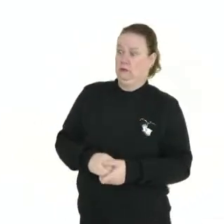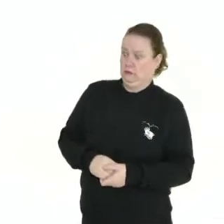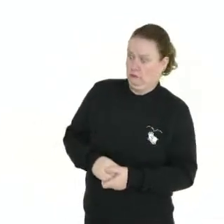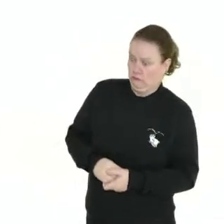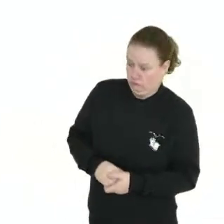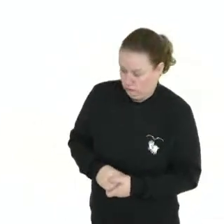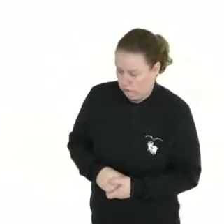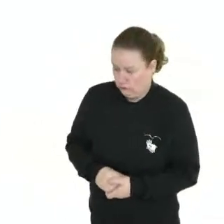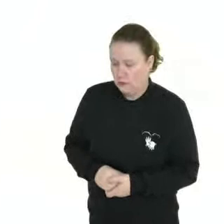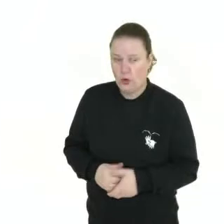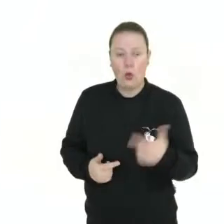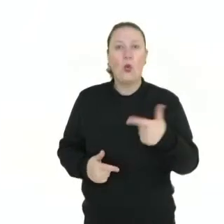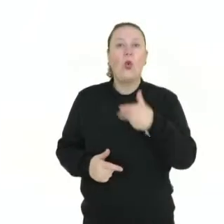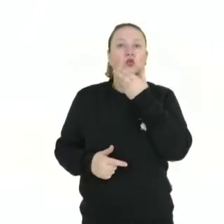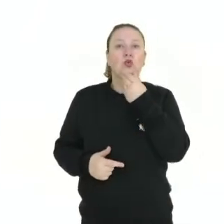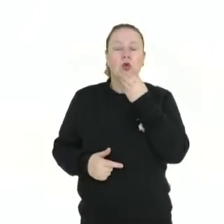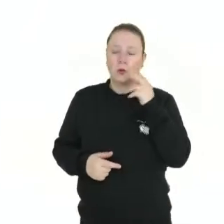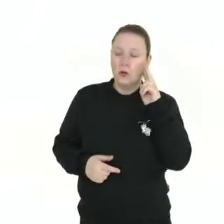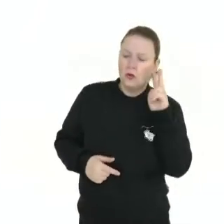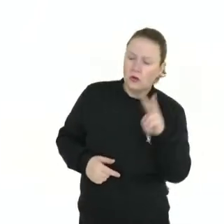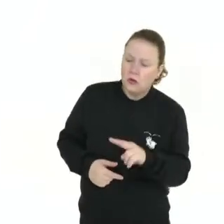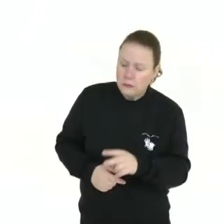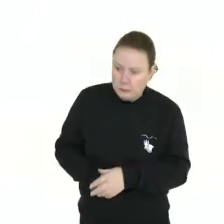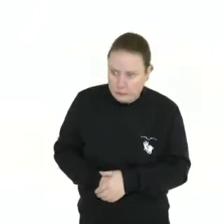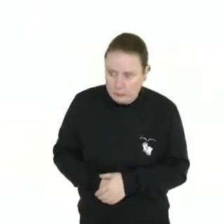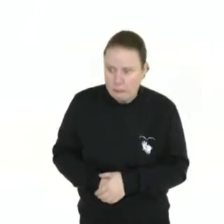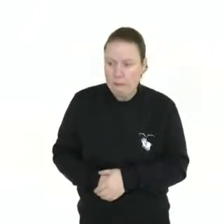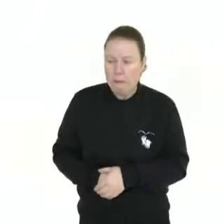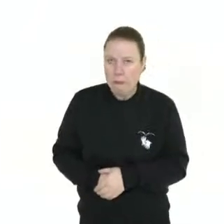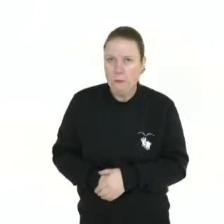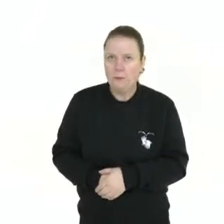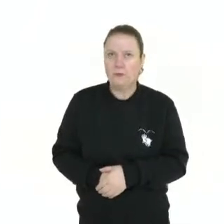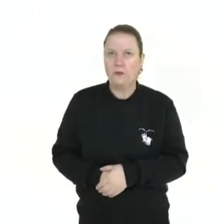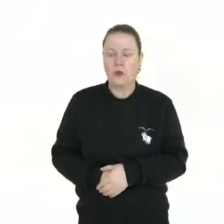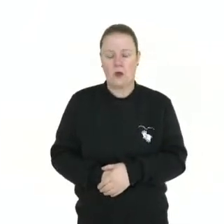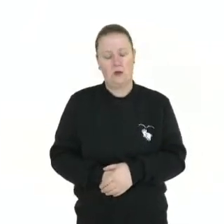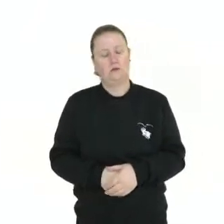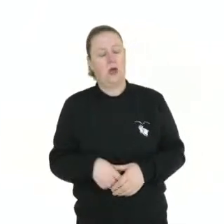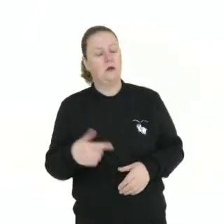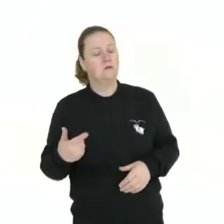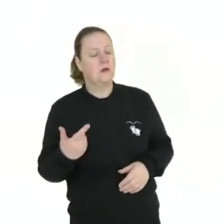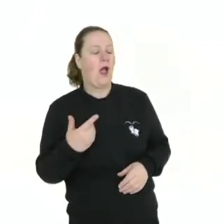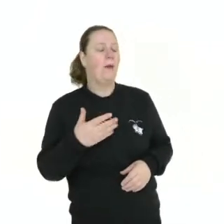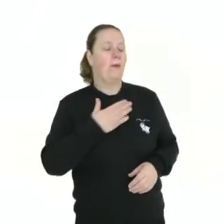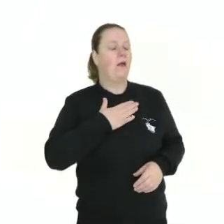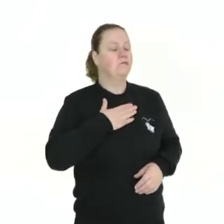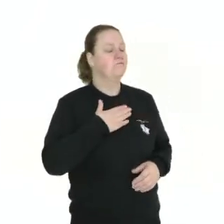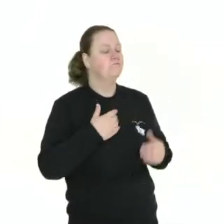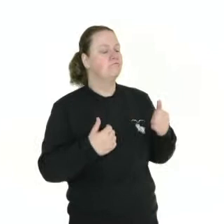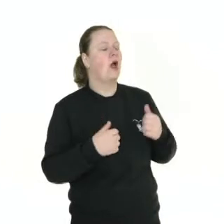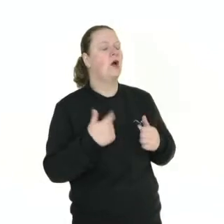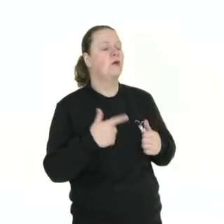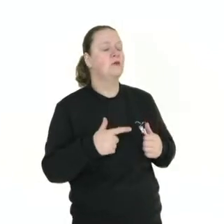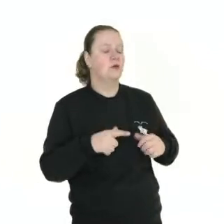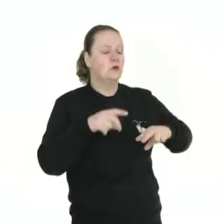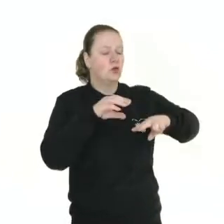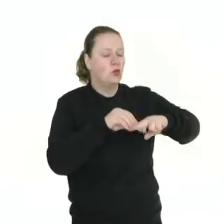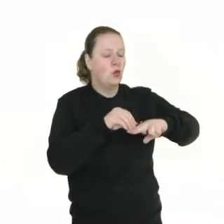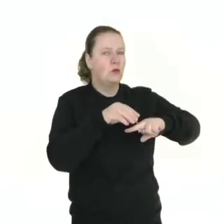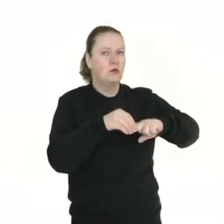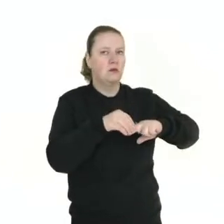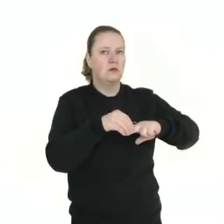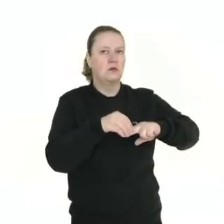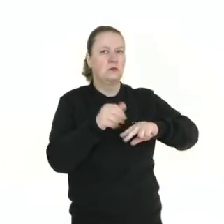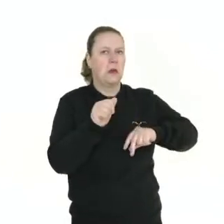só olhando. Quando chegou a vez dele, o médico foi cutucando, apertando, mas nada dele